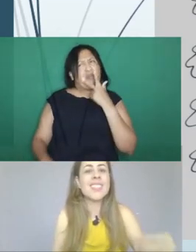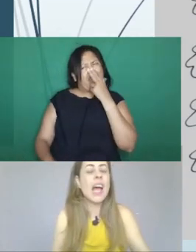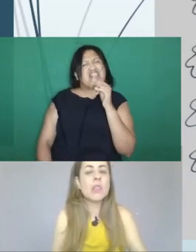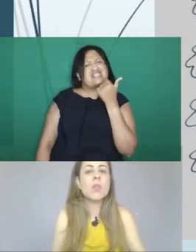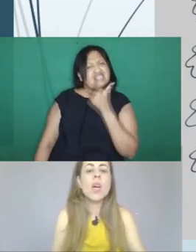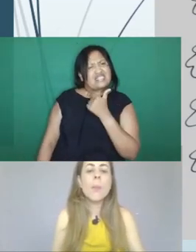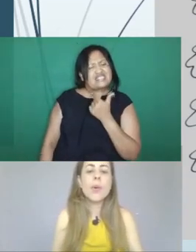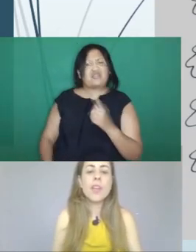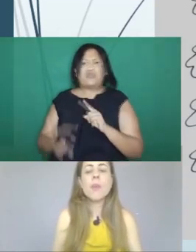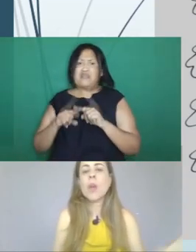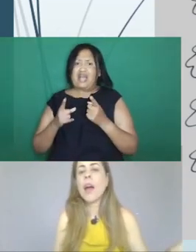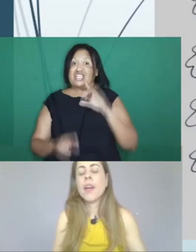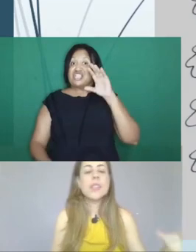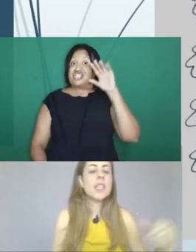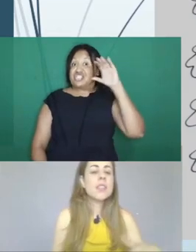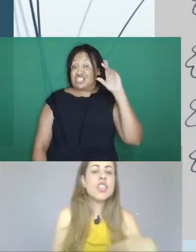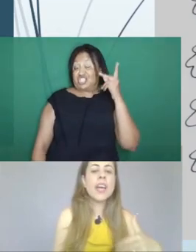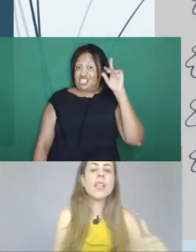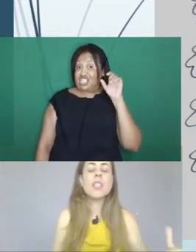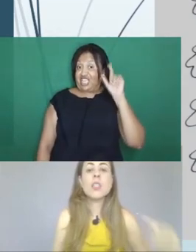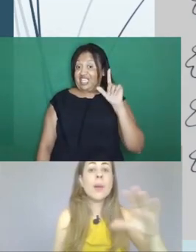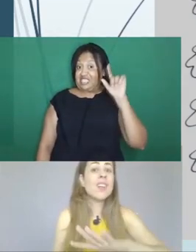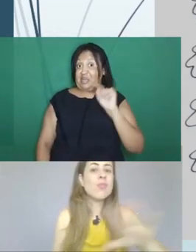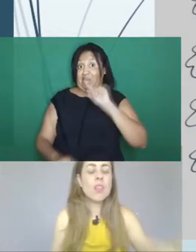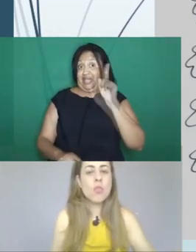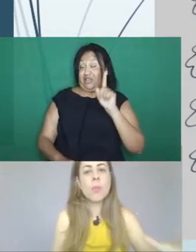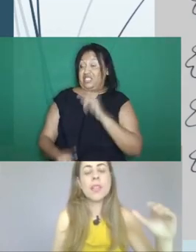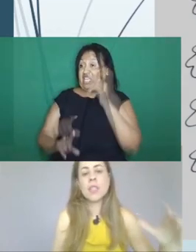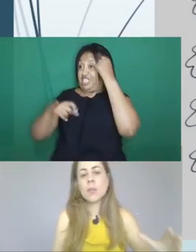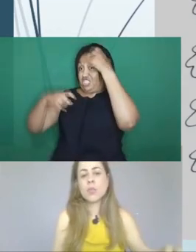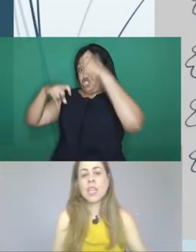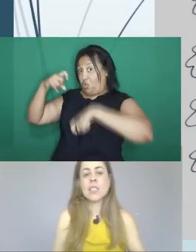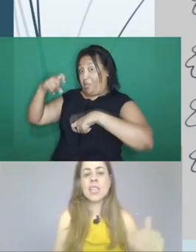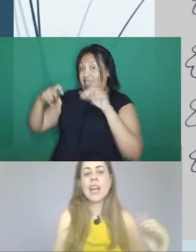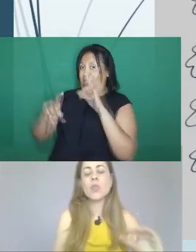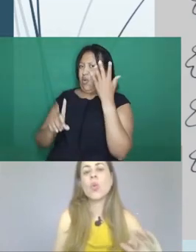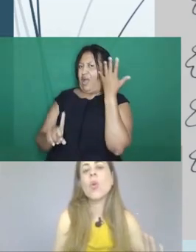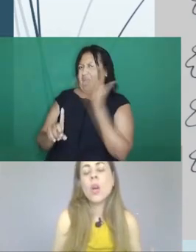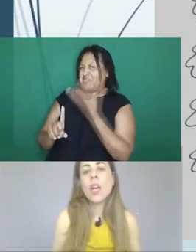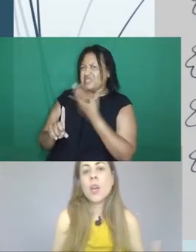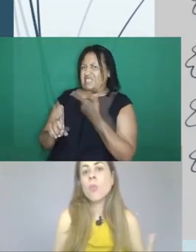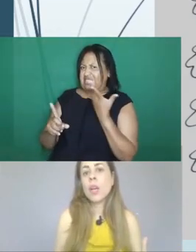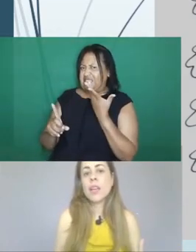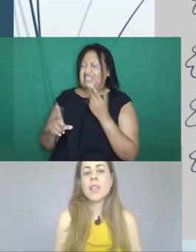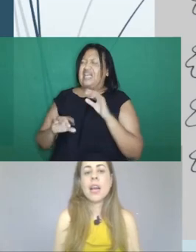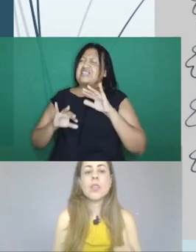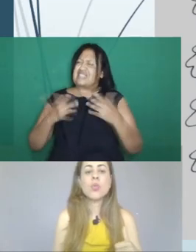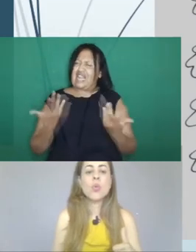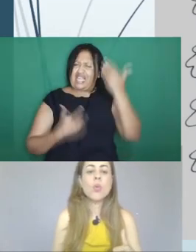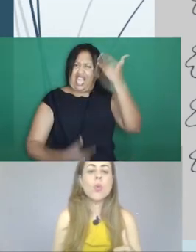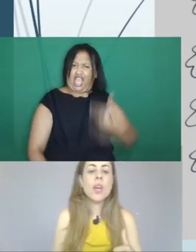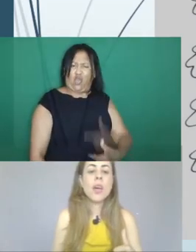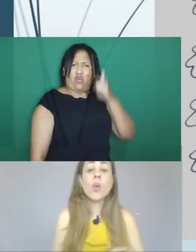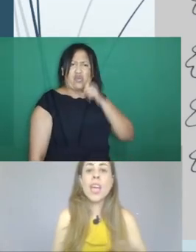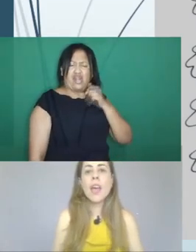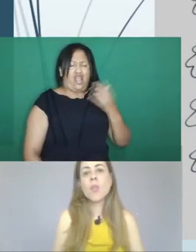engraçado porque vamos lá nesse check list para não ser estuprada nem abusada Será que eu tô eu Mulher será que eu